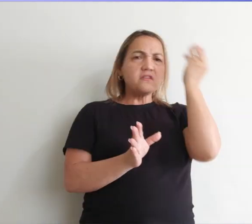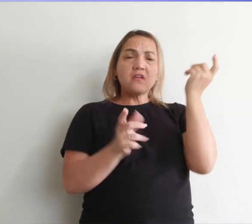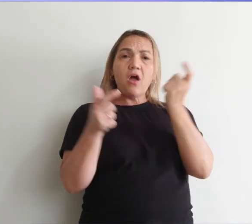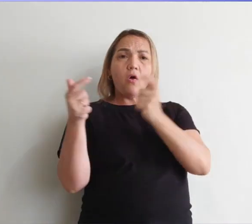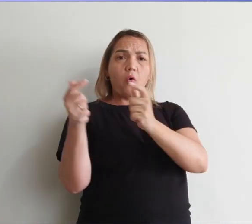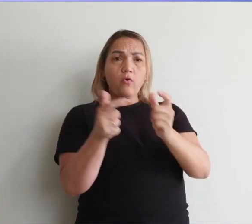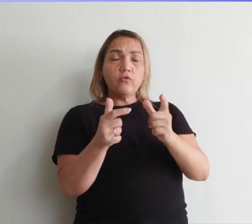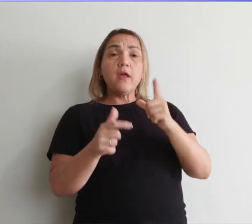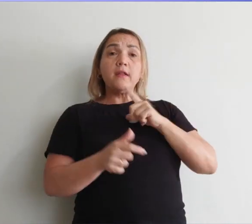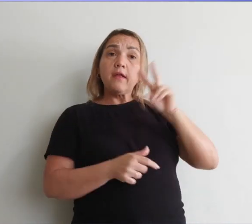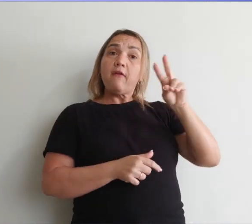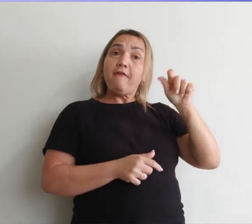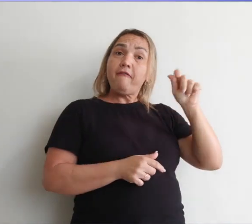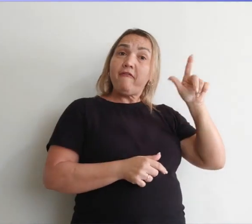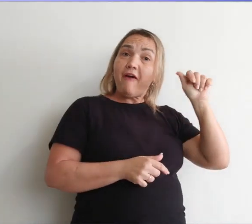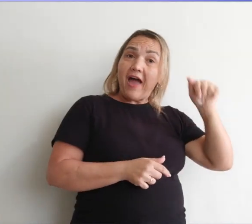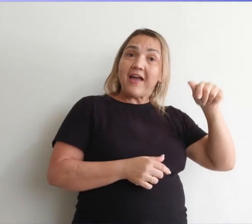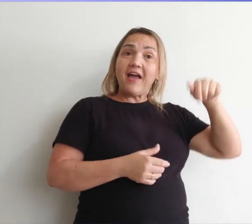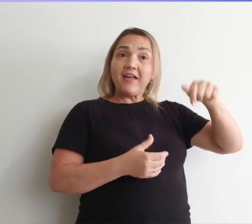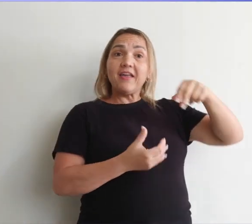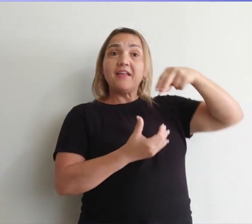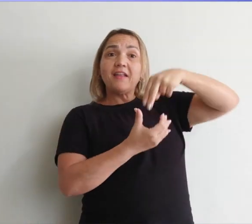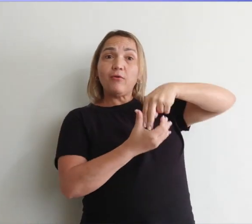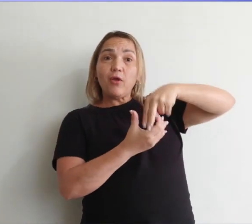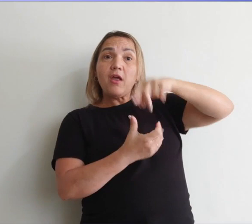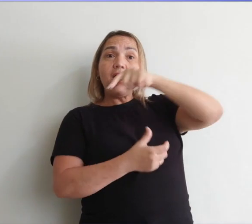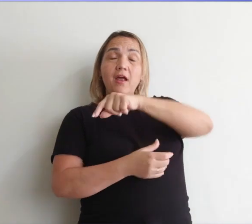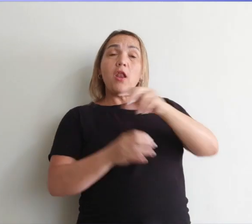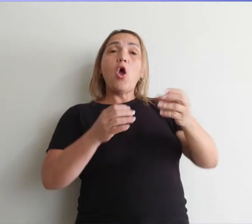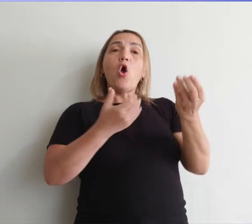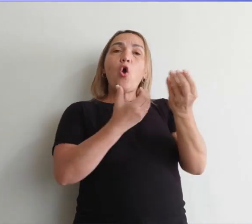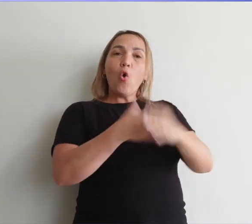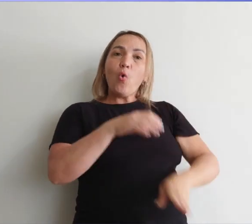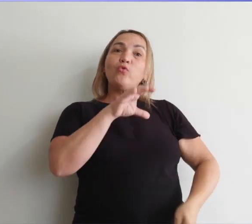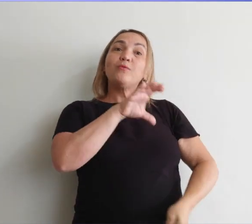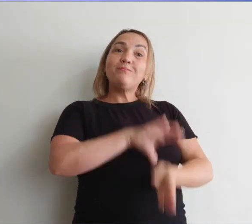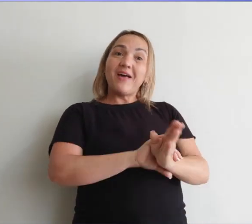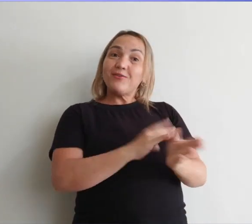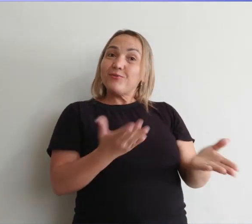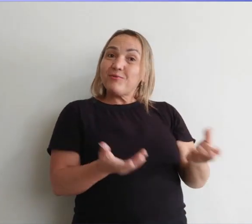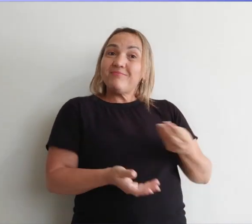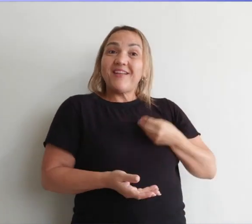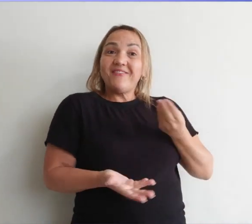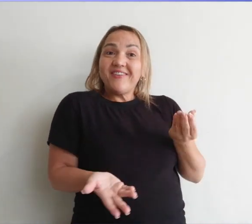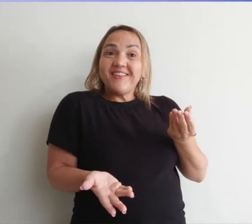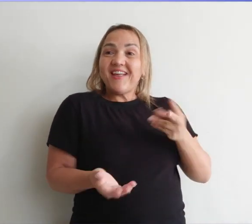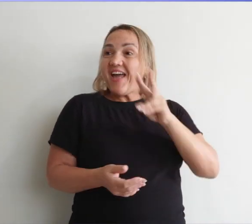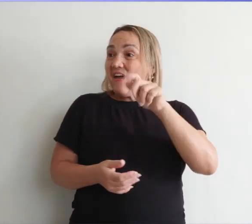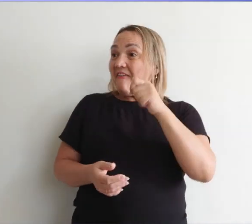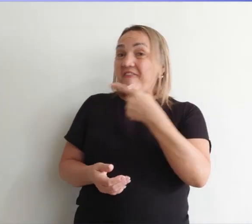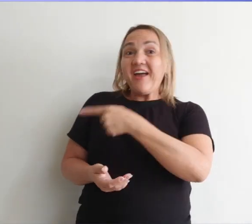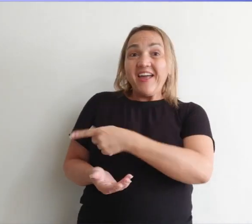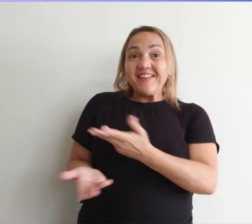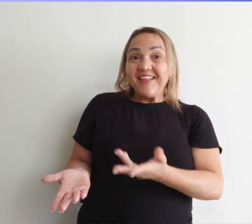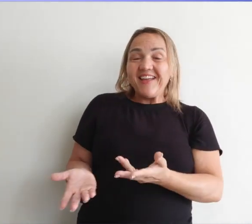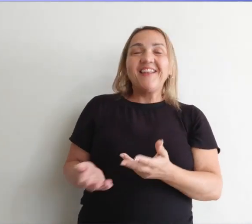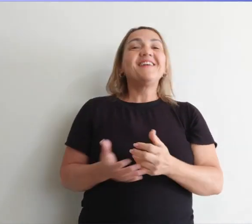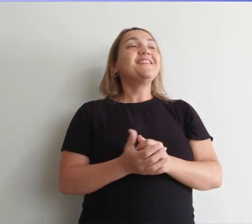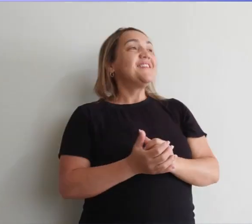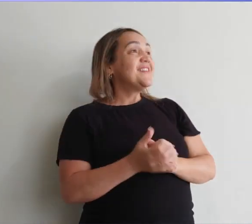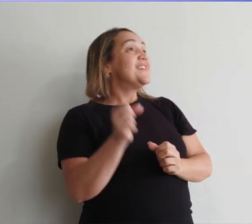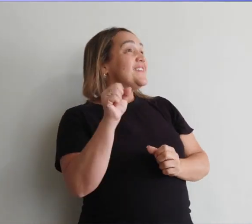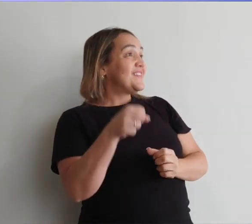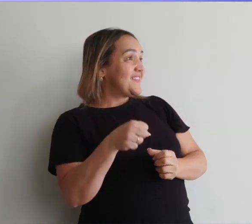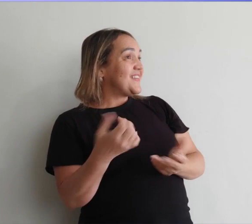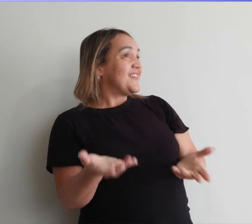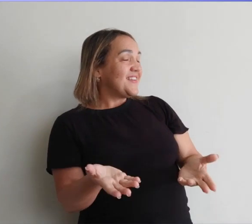aí vagou, e abriu uma vaga aqui no Unirio. Aí eu fiz o concurso e passei. Coisas da vida, né? Para a vaga dela. Para a vaga que ela